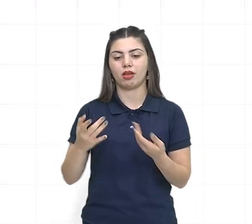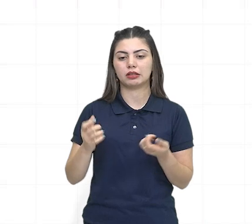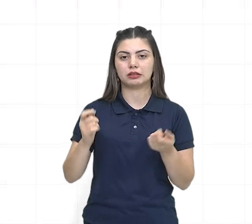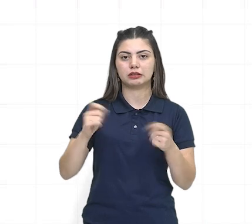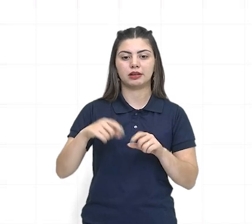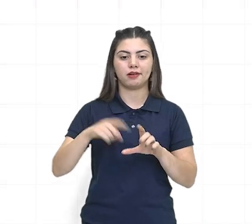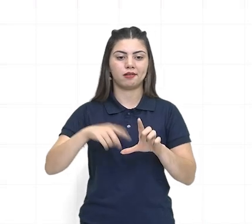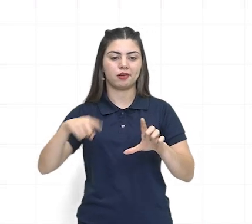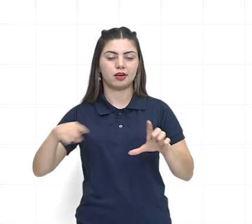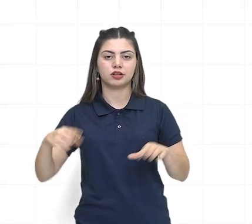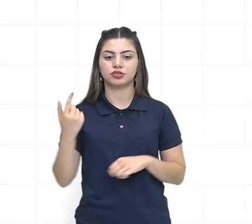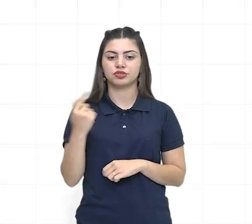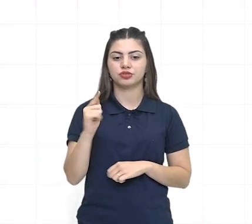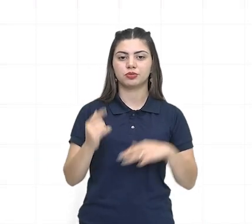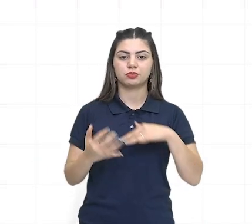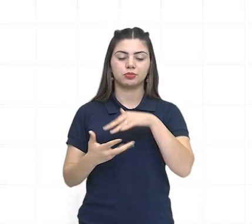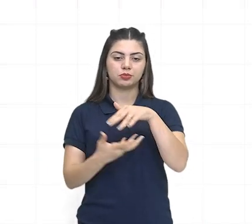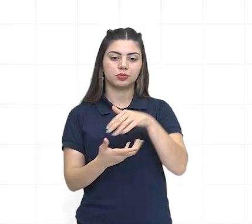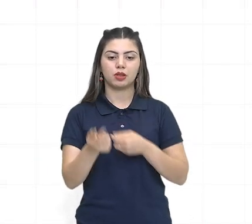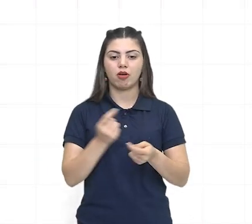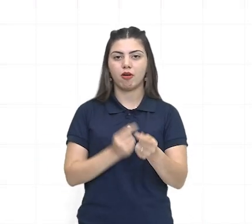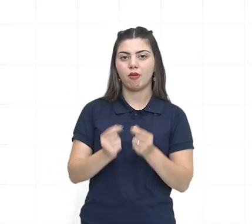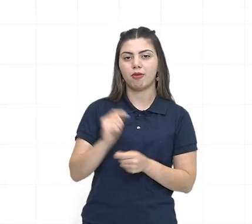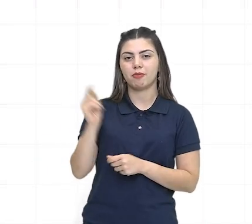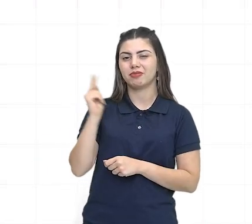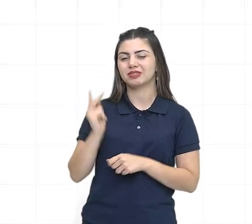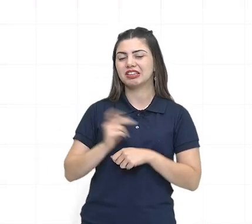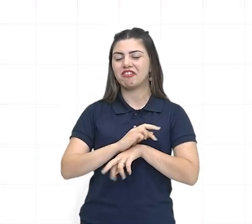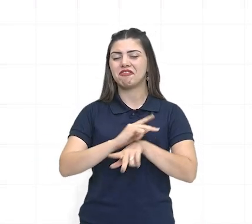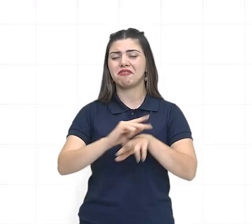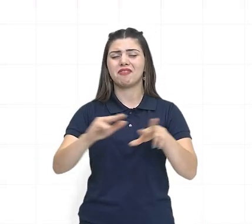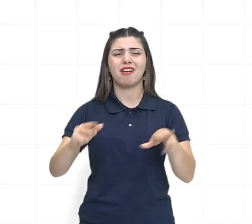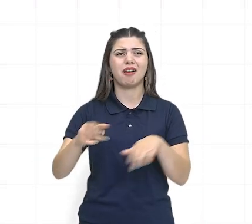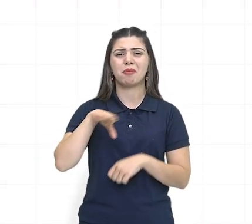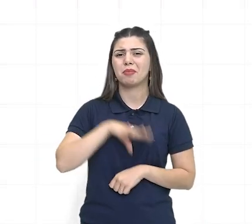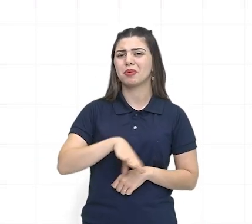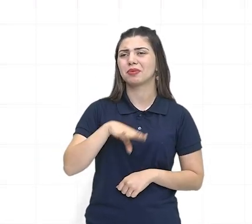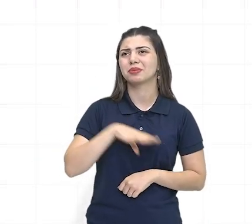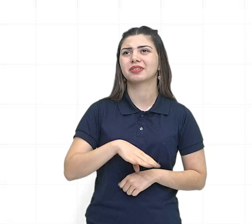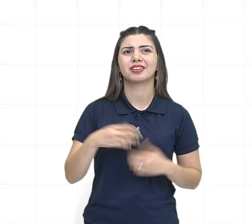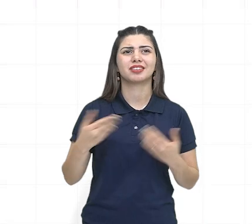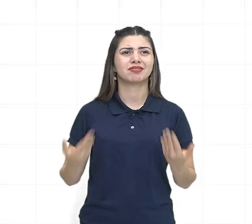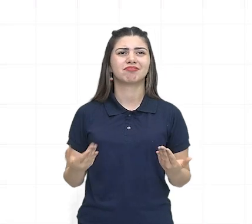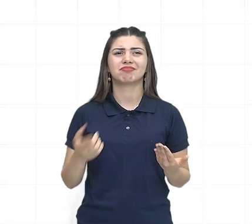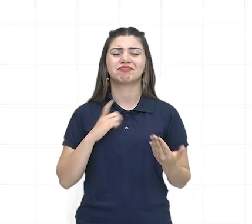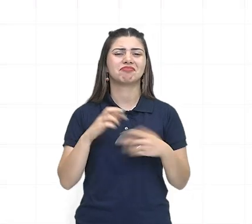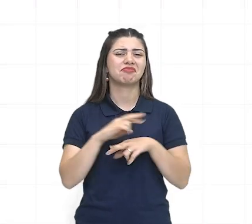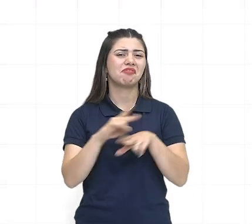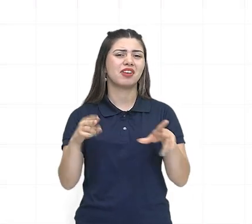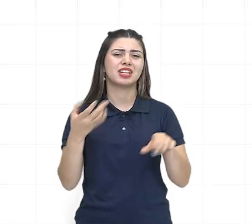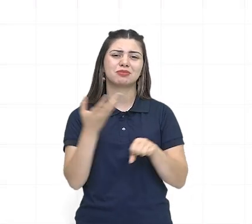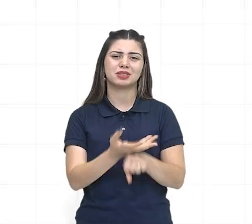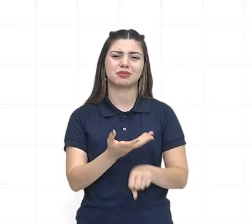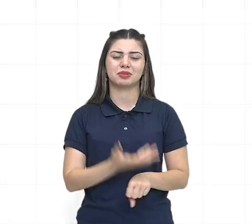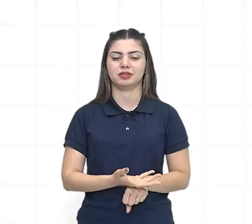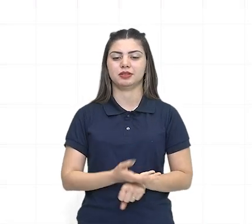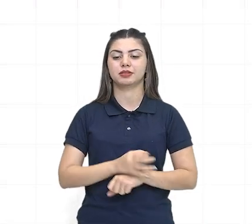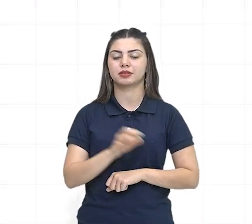estatística, geografia, economia, história, língua portuguesa. Então, a